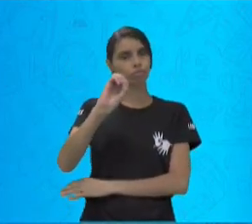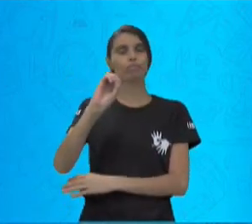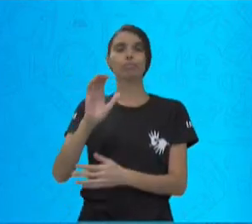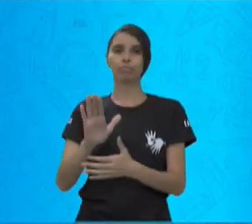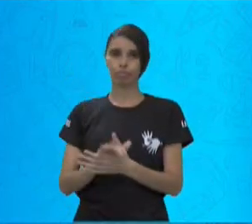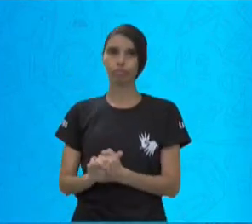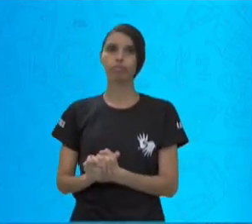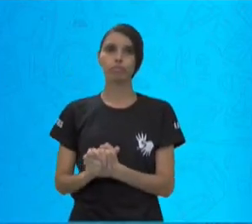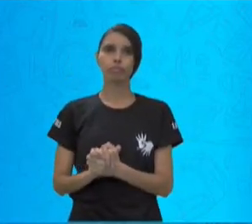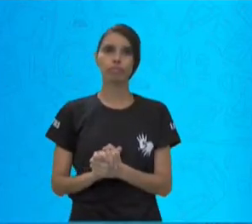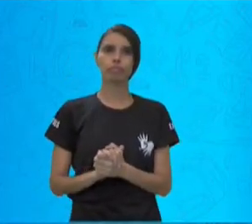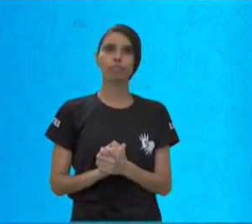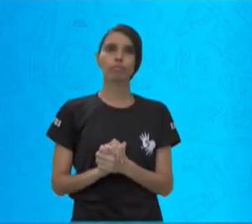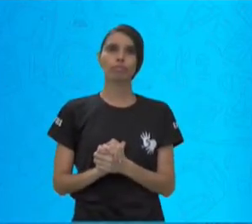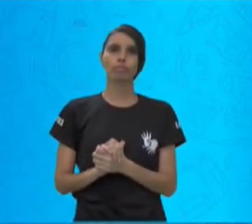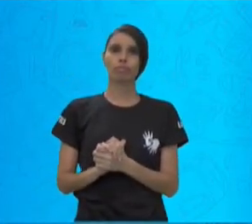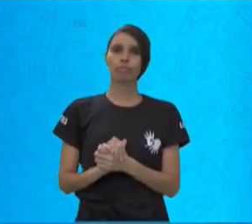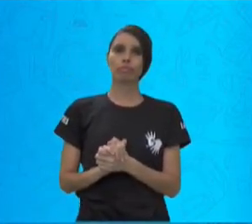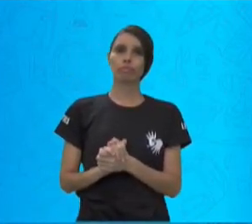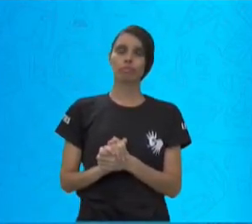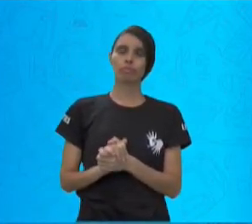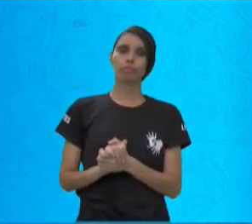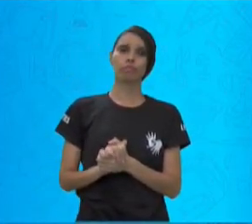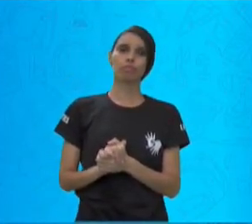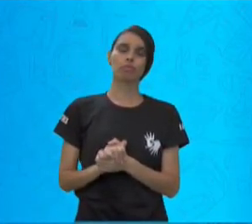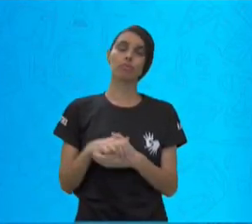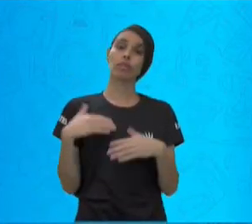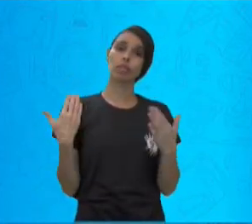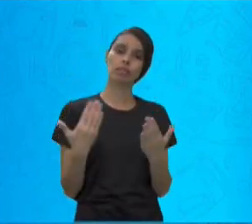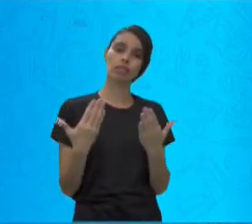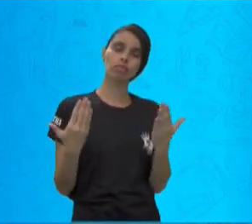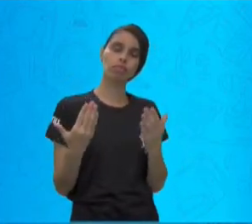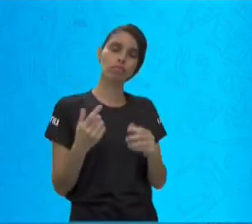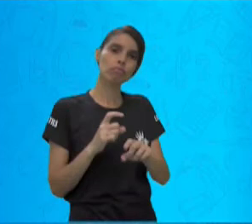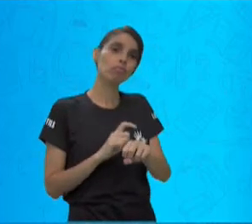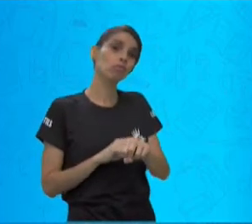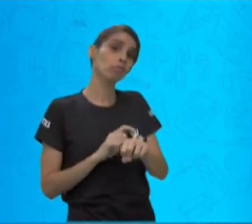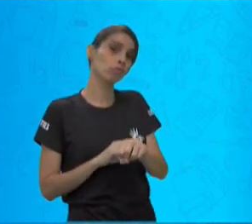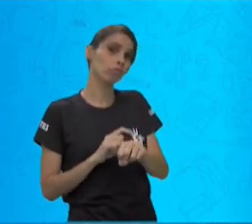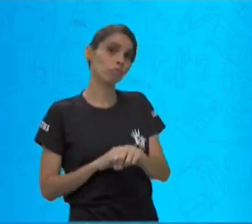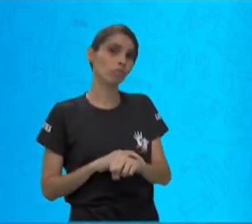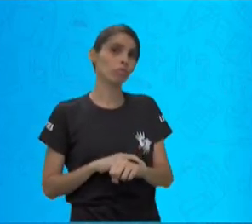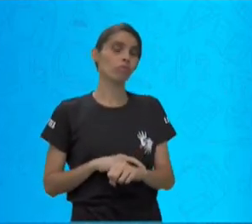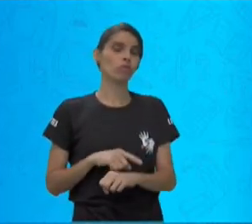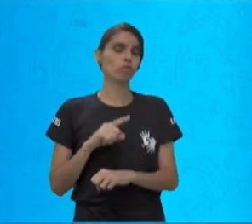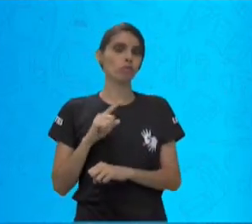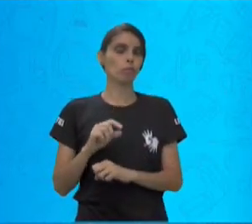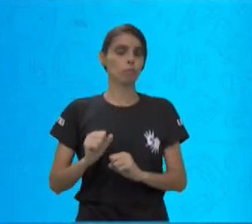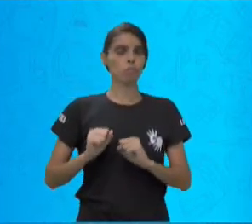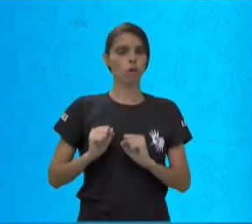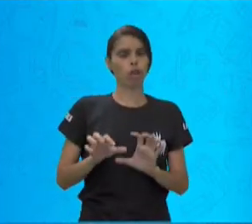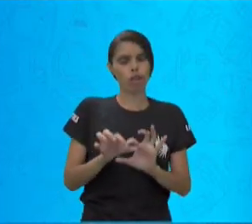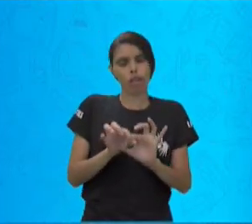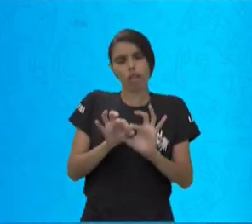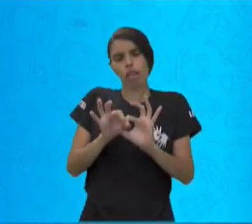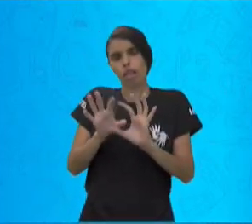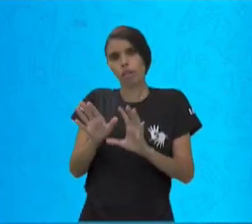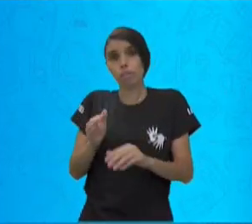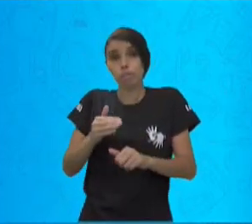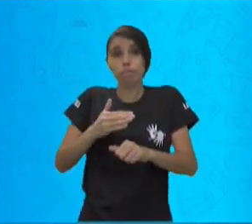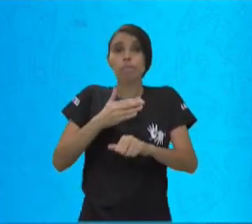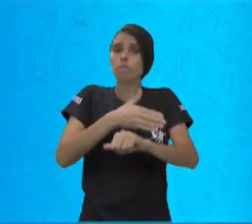mais desce e agora essa é a parte que você pode estar praticando a